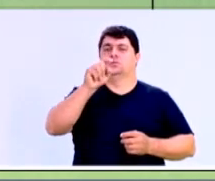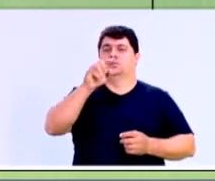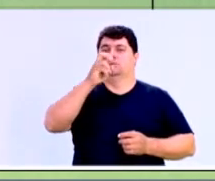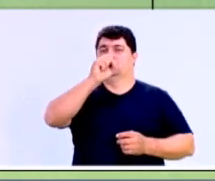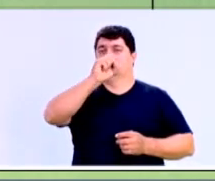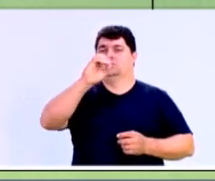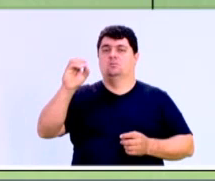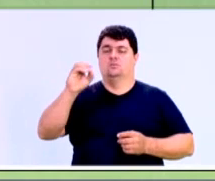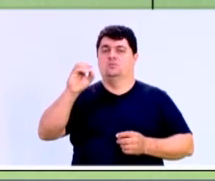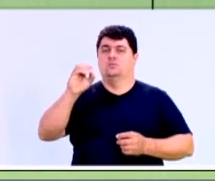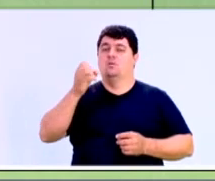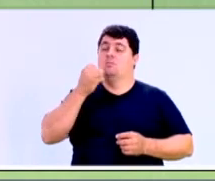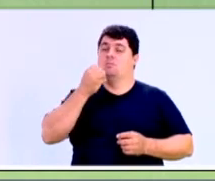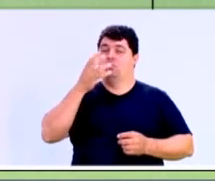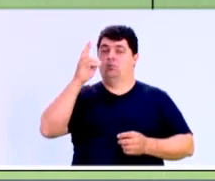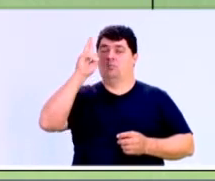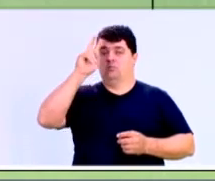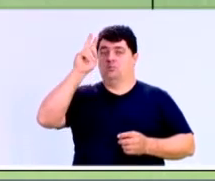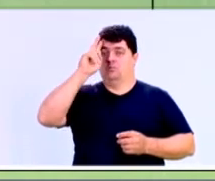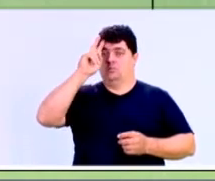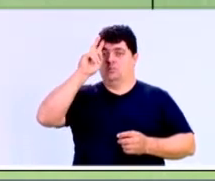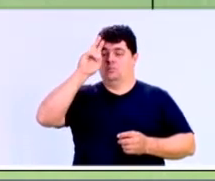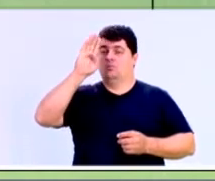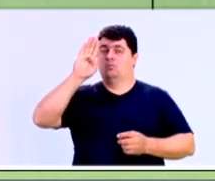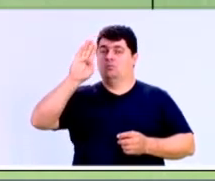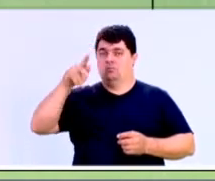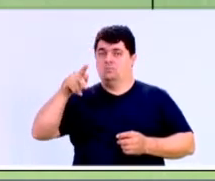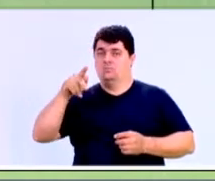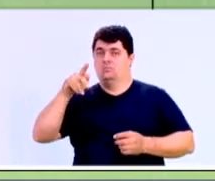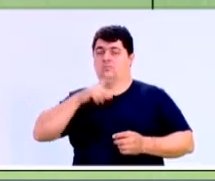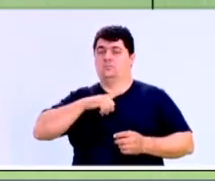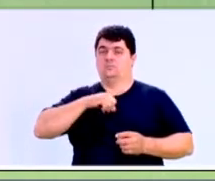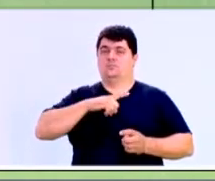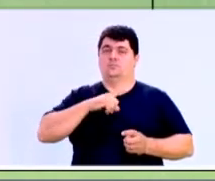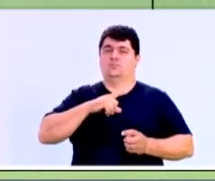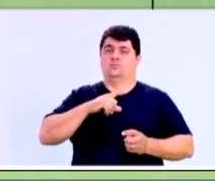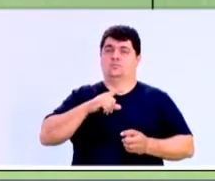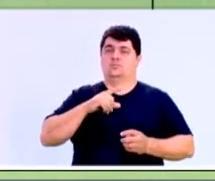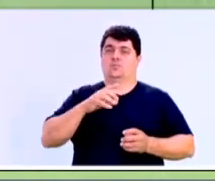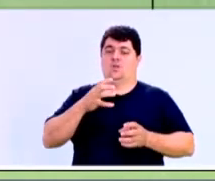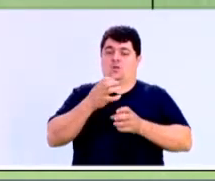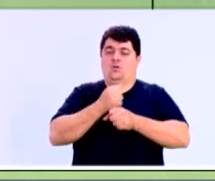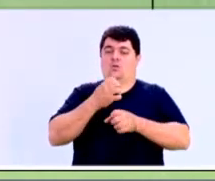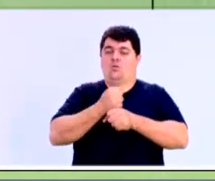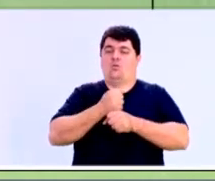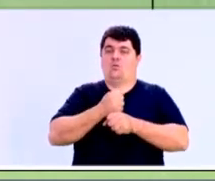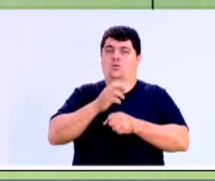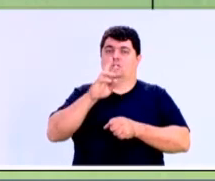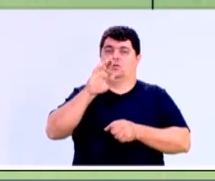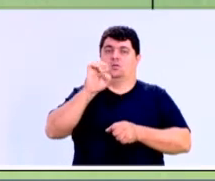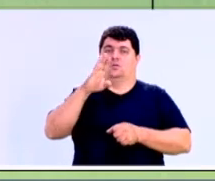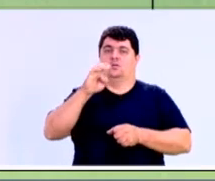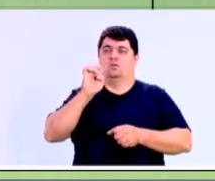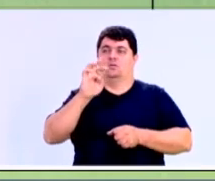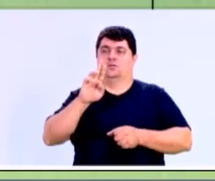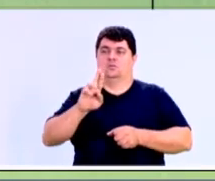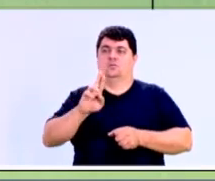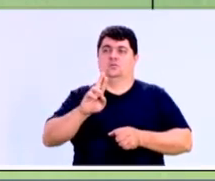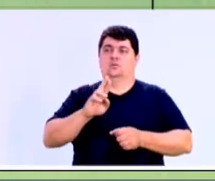É bom lembrar 5.800. que nesse balanço nós temos a contas a receber. Isso. E somente ela.